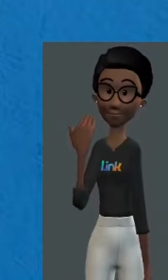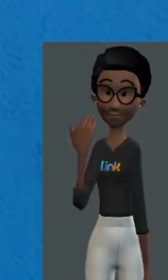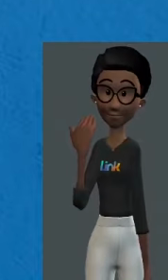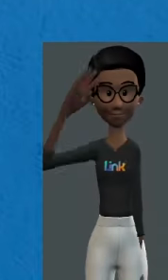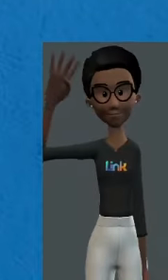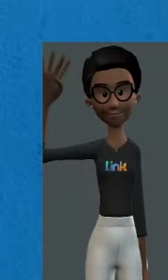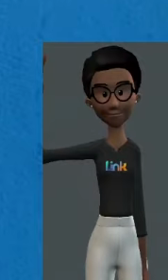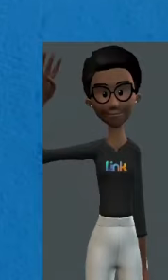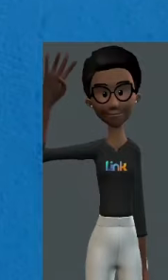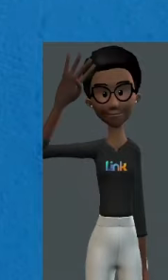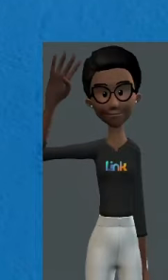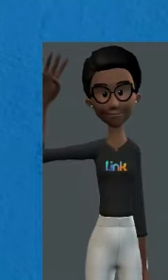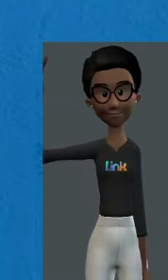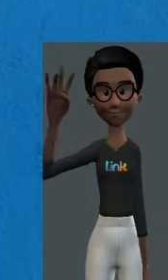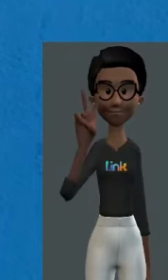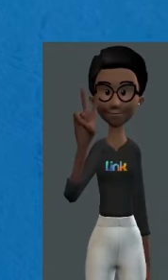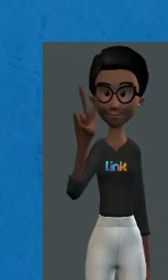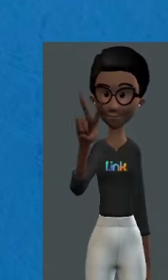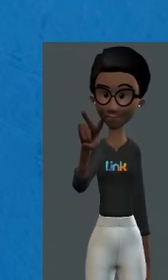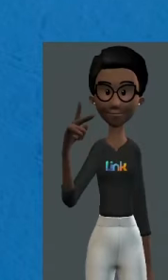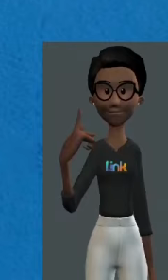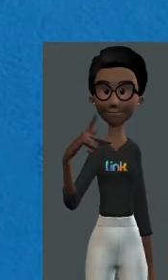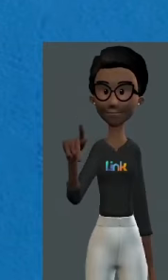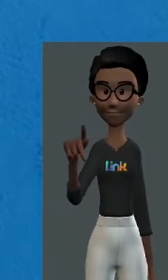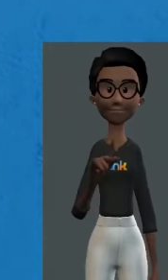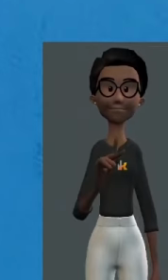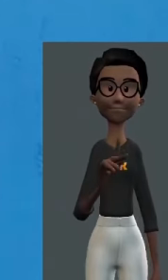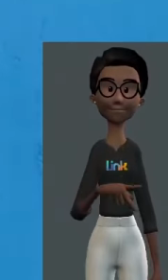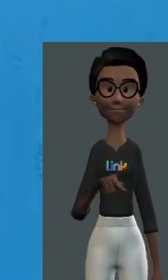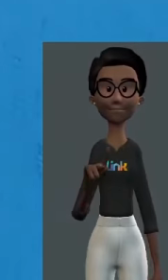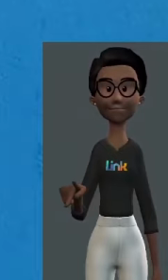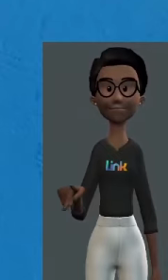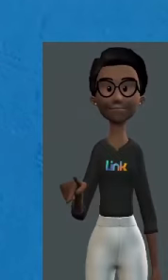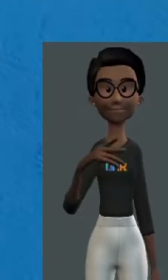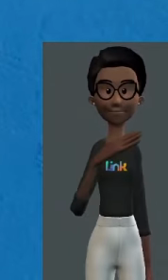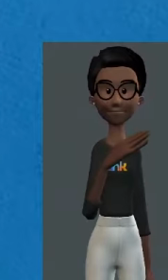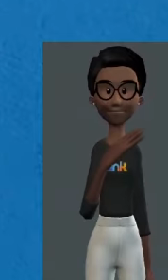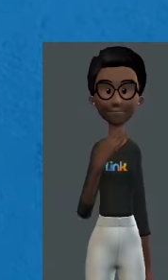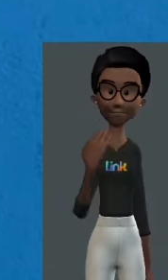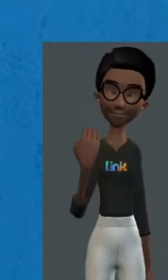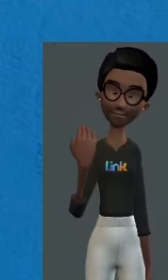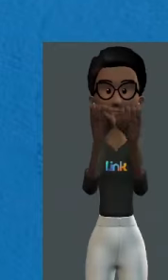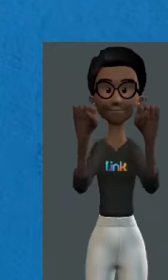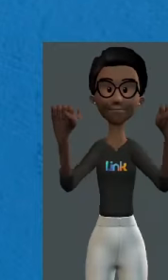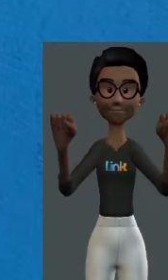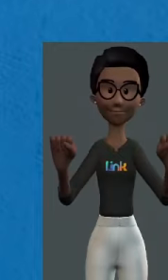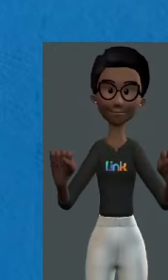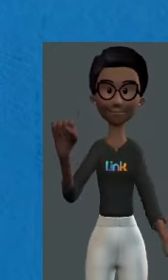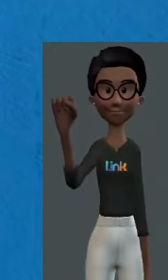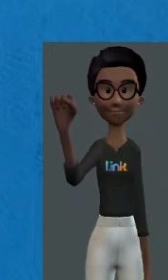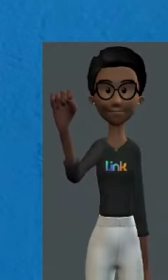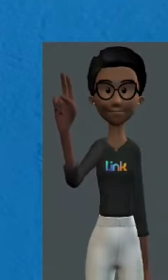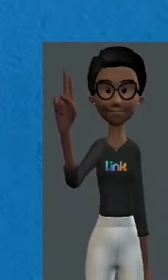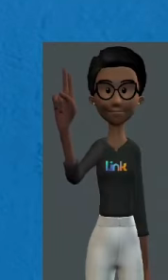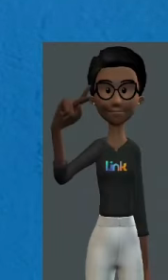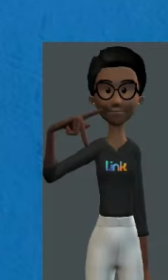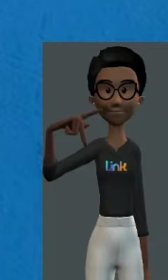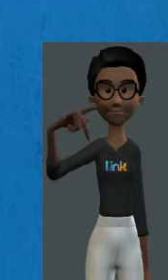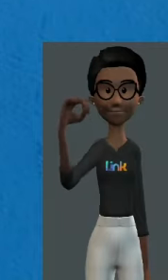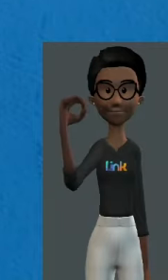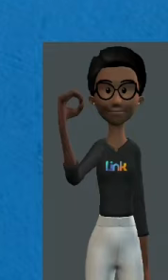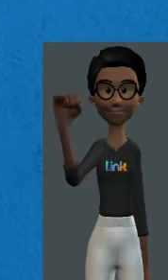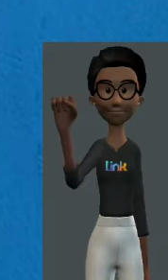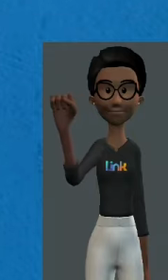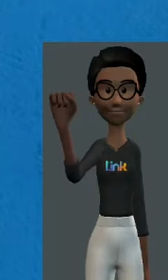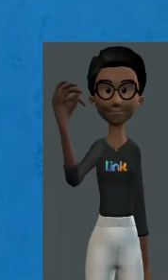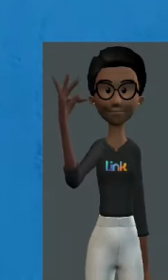as pessoas em a alma concupiscível, que seriam os trabalhadores, a alma irracível, que seriam os soldados, e